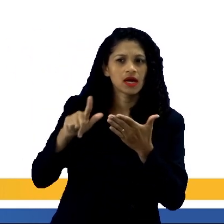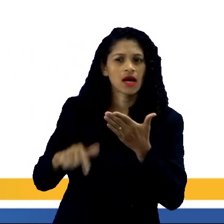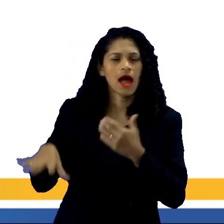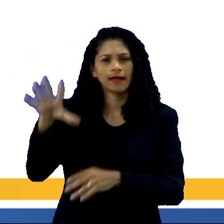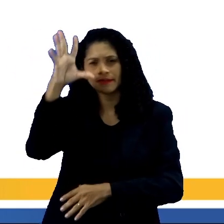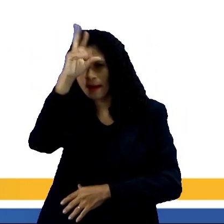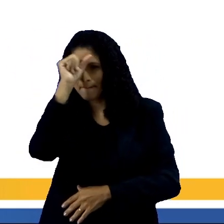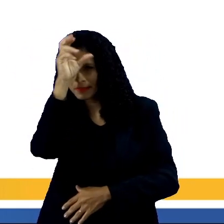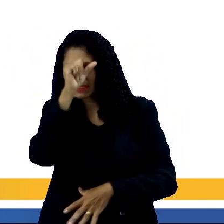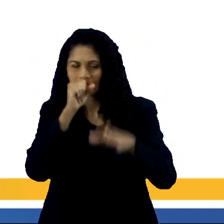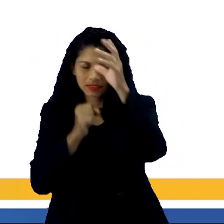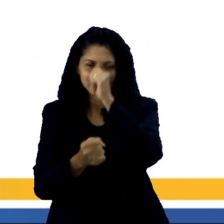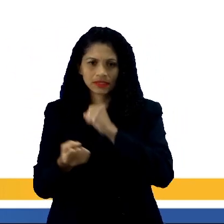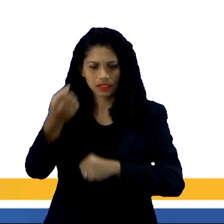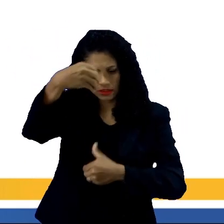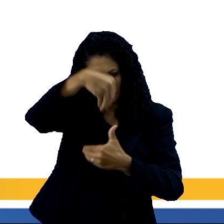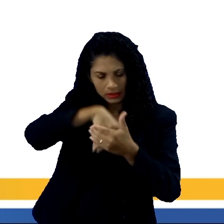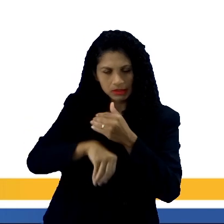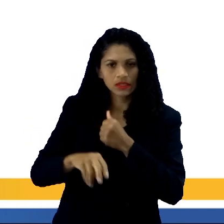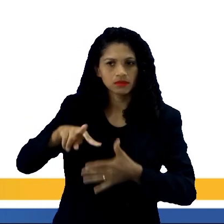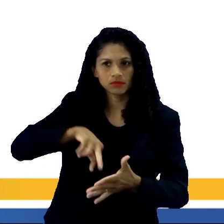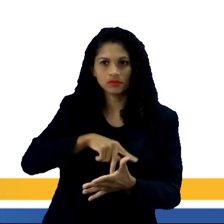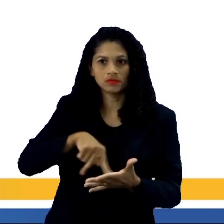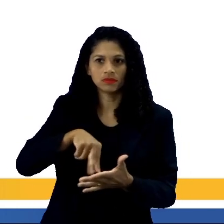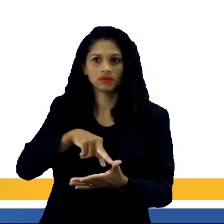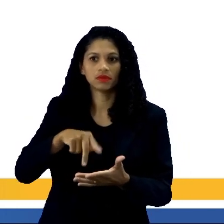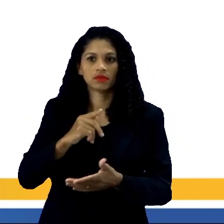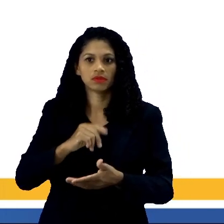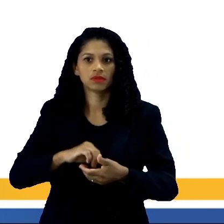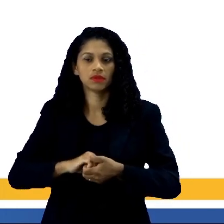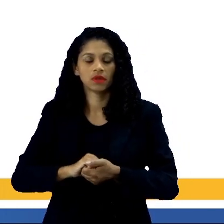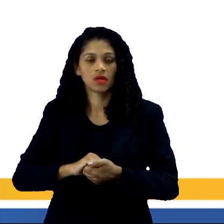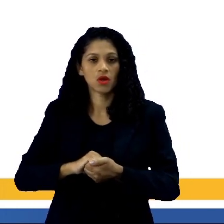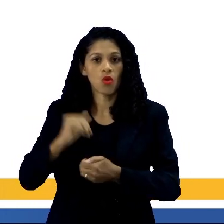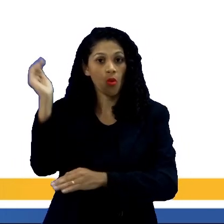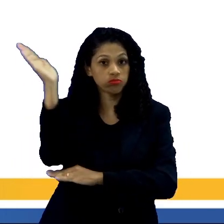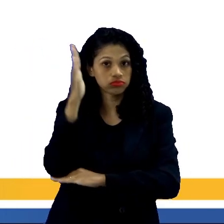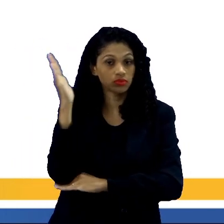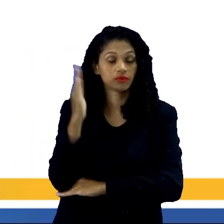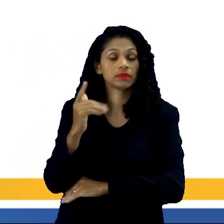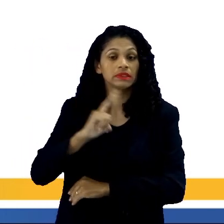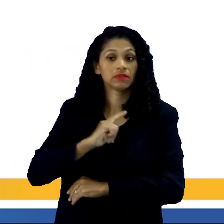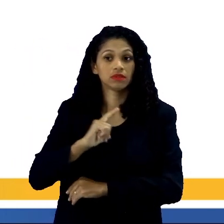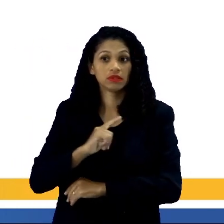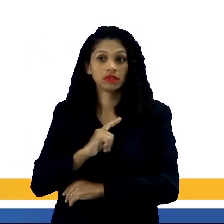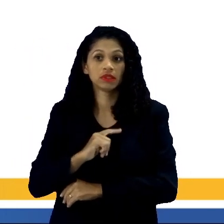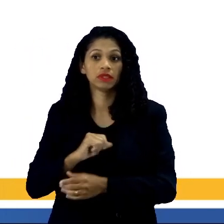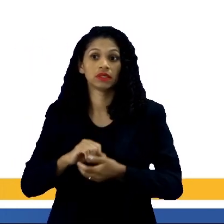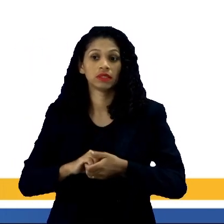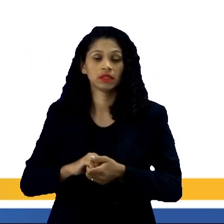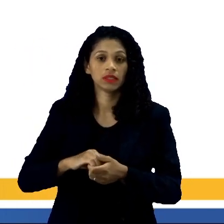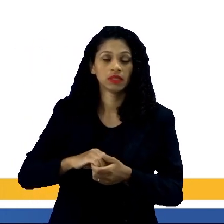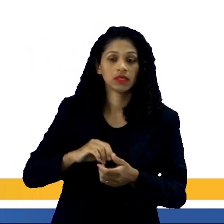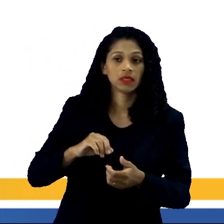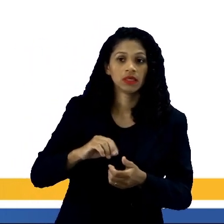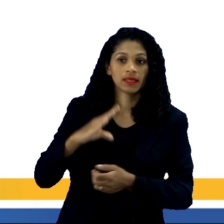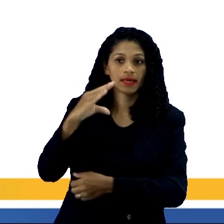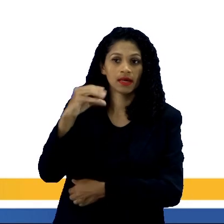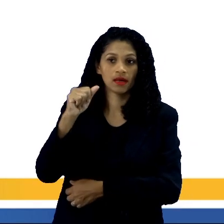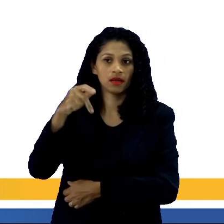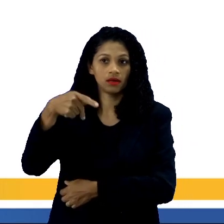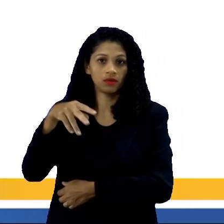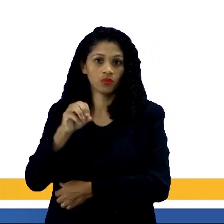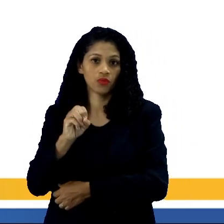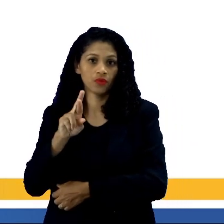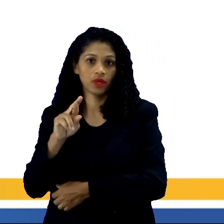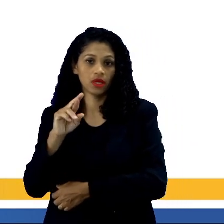por tais matrizes, o povo brasileiro tem como segmento dançante o cateretê, capoeira, maracatu,